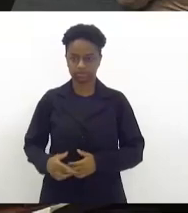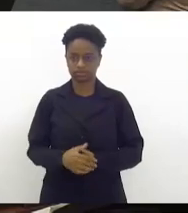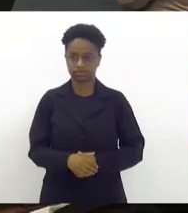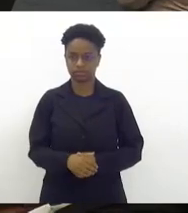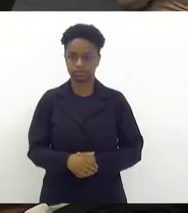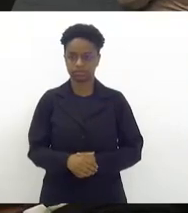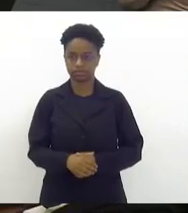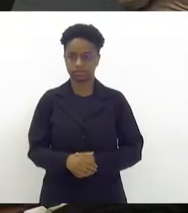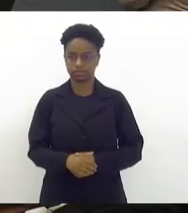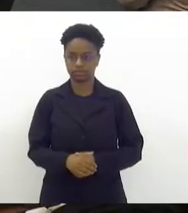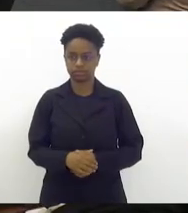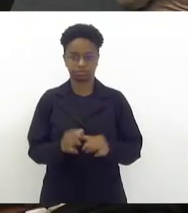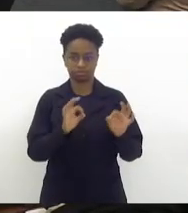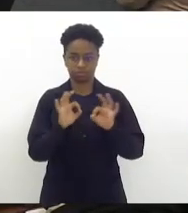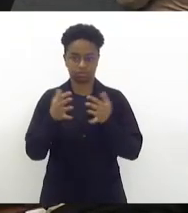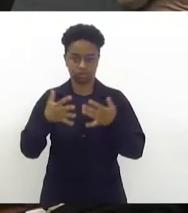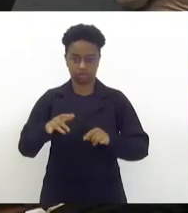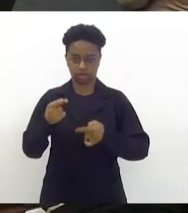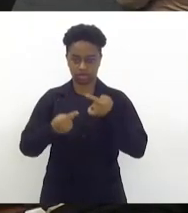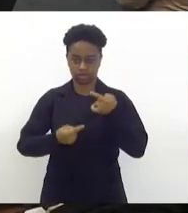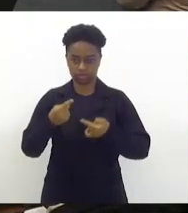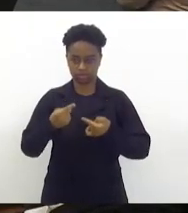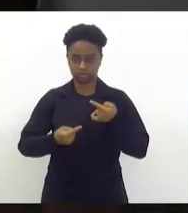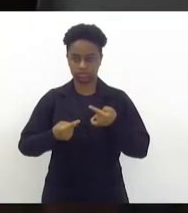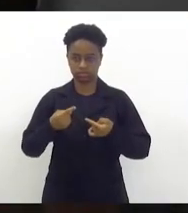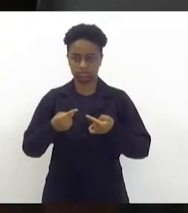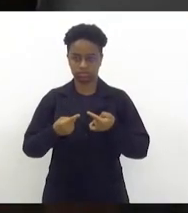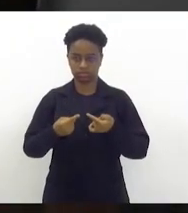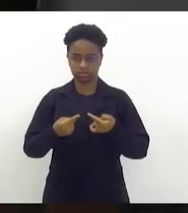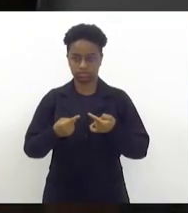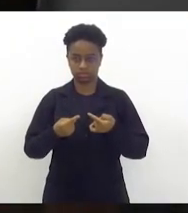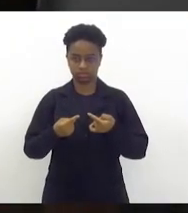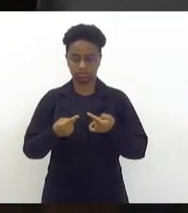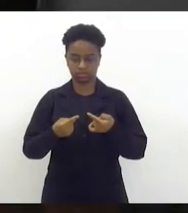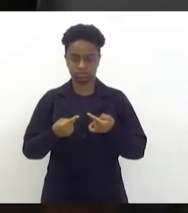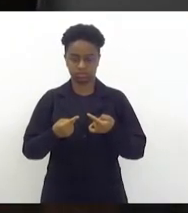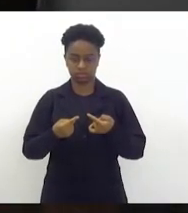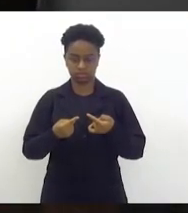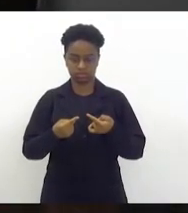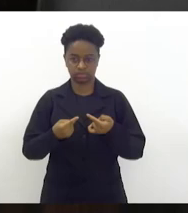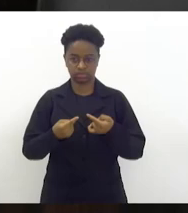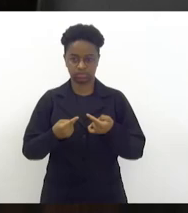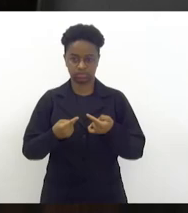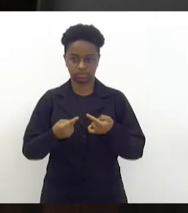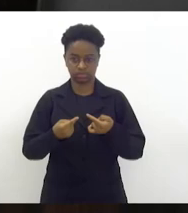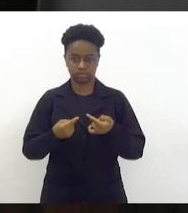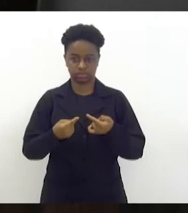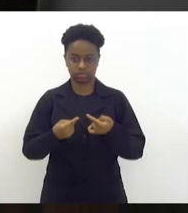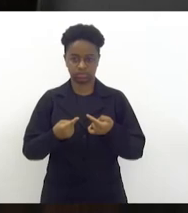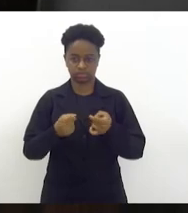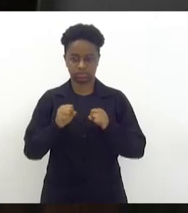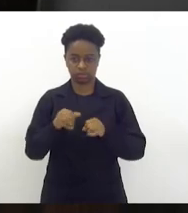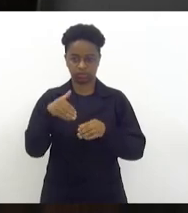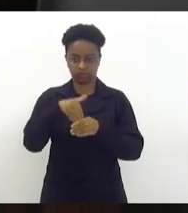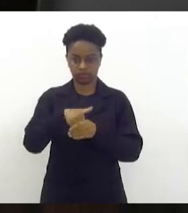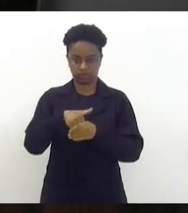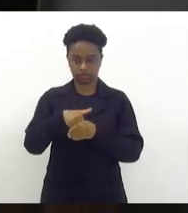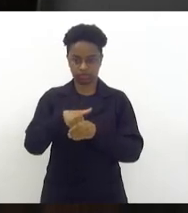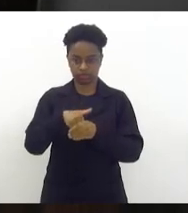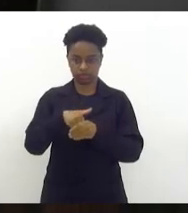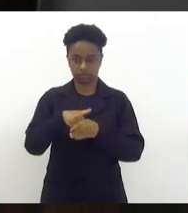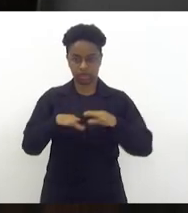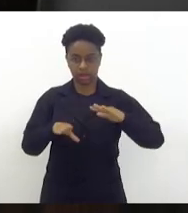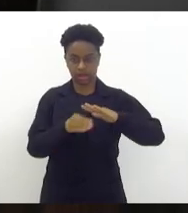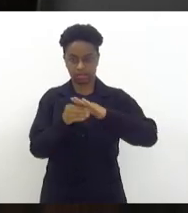Não havendo mais quem queira discutir. Não havendo mais a quem queira discutir. Em votação. As emendas